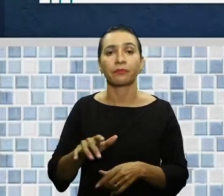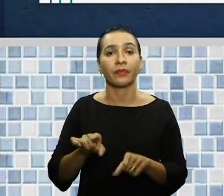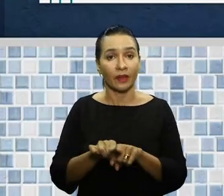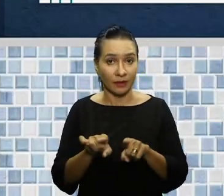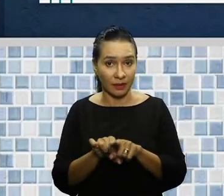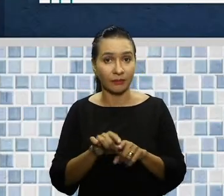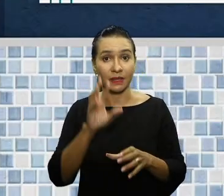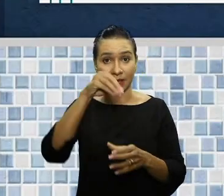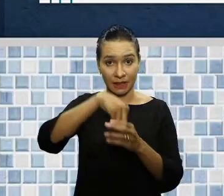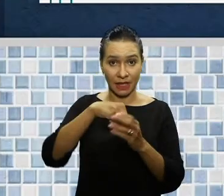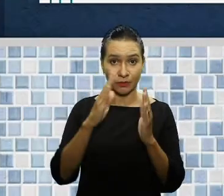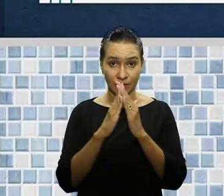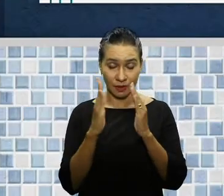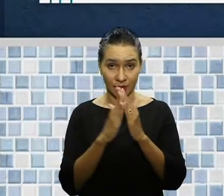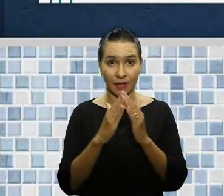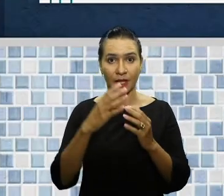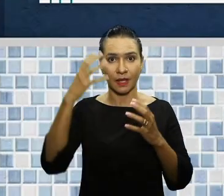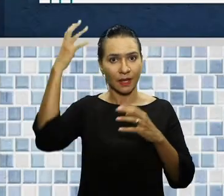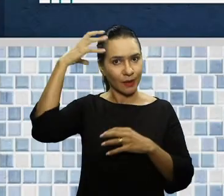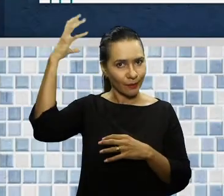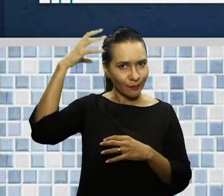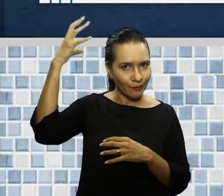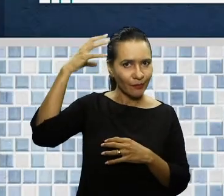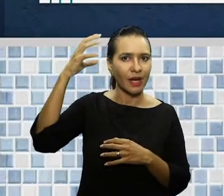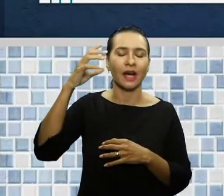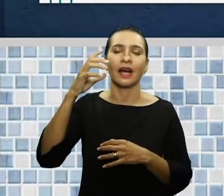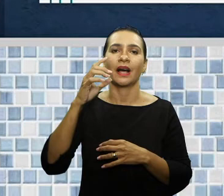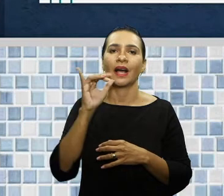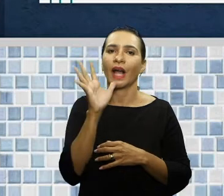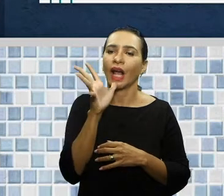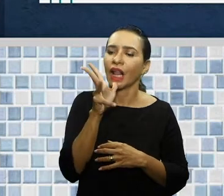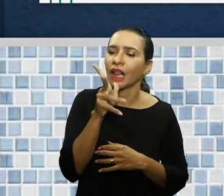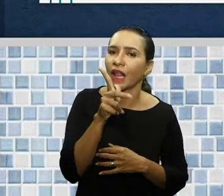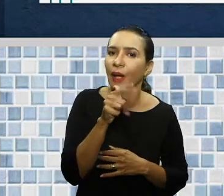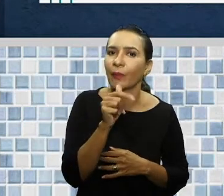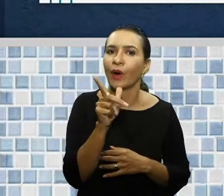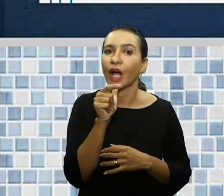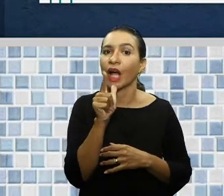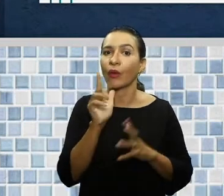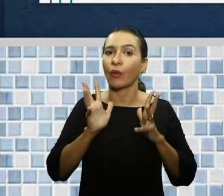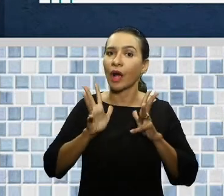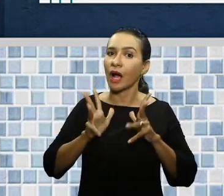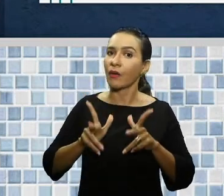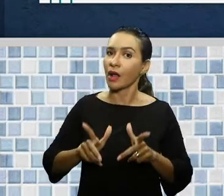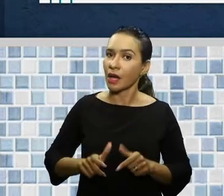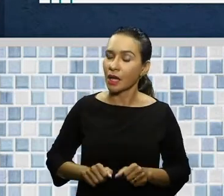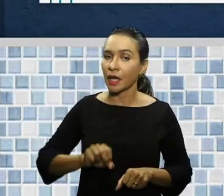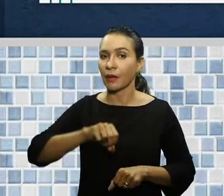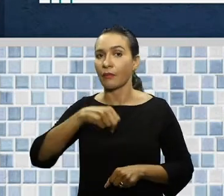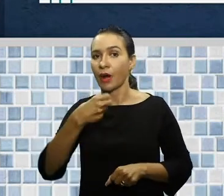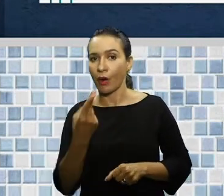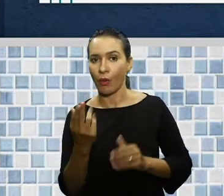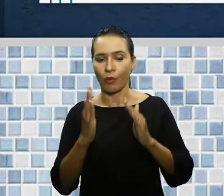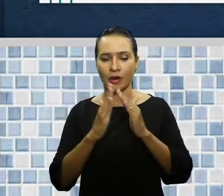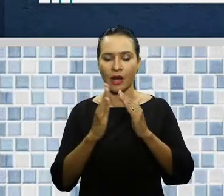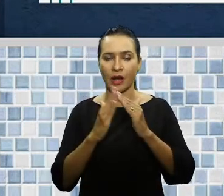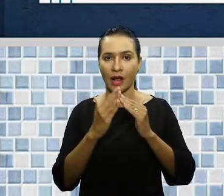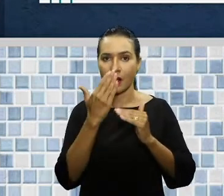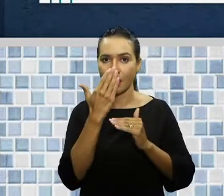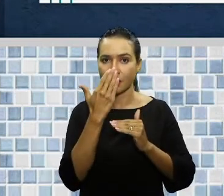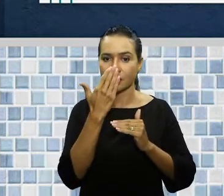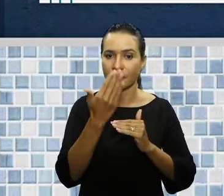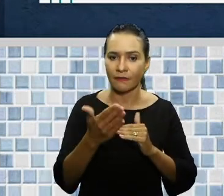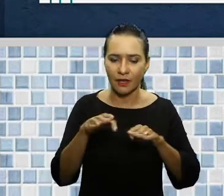mais demorado, quando a gente está lavando a calçada com a mangueira. Esses são exemplos de desperdício da